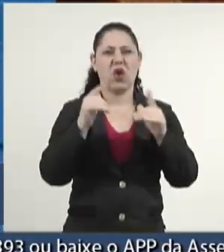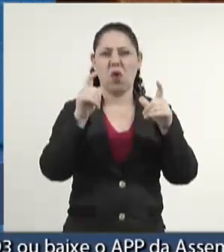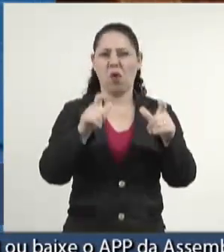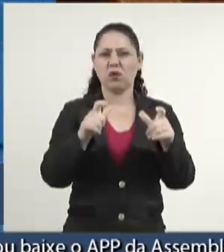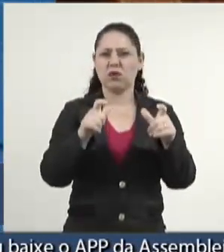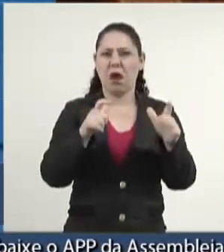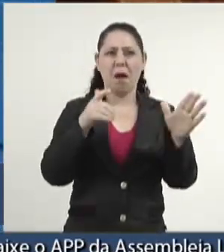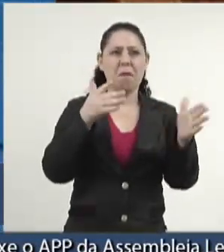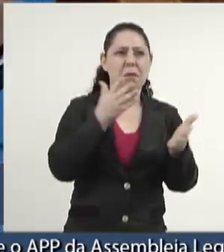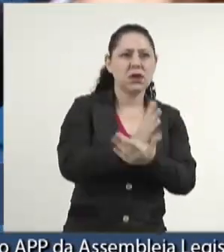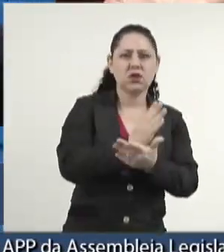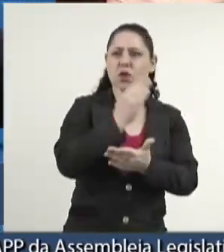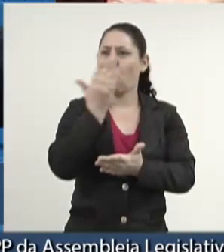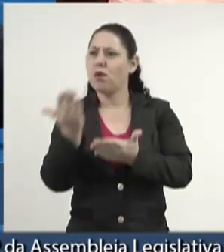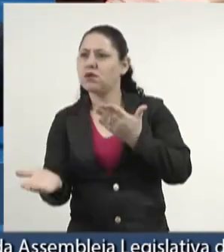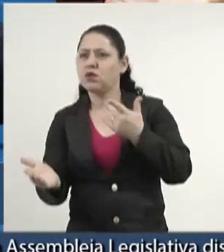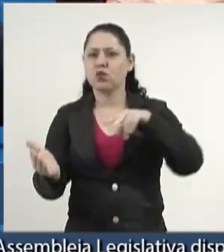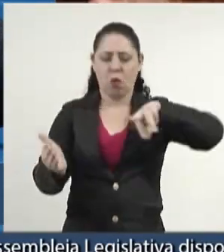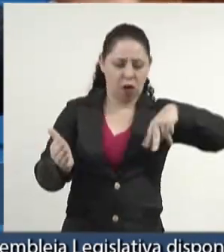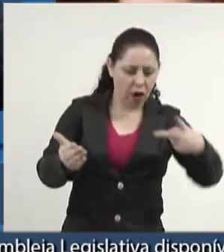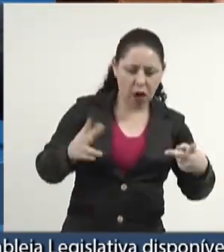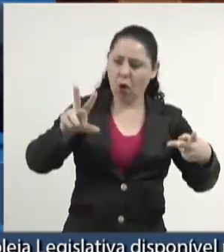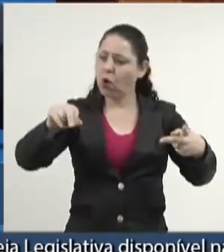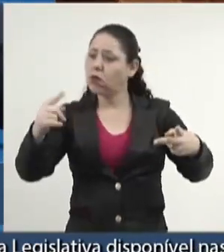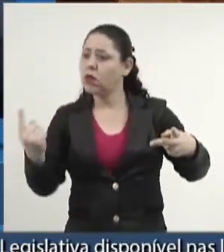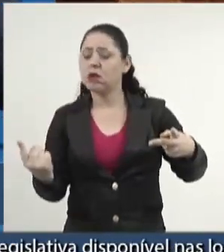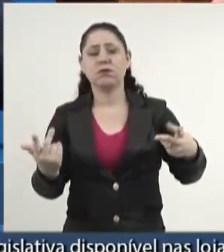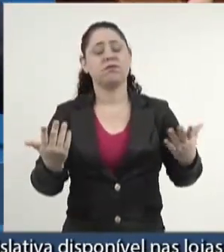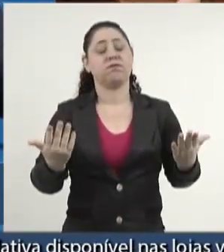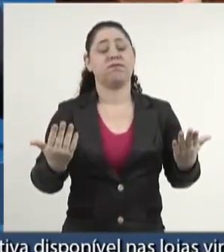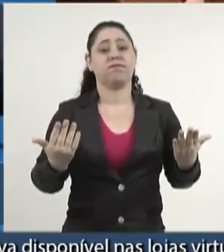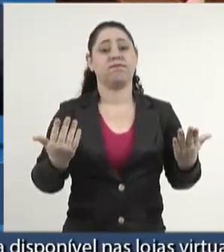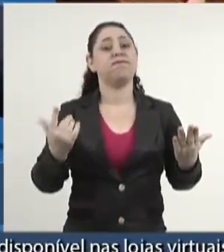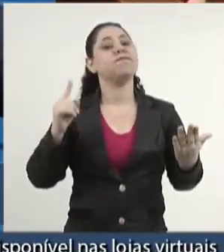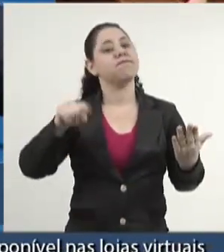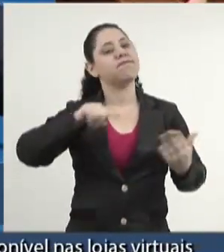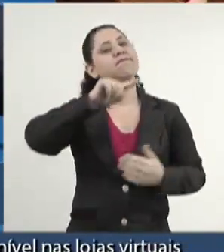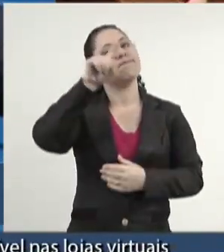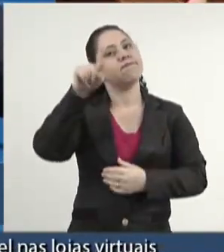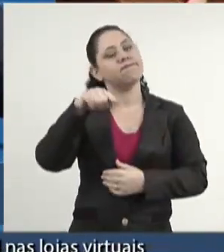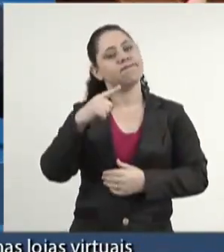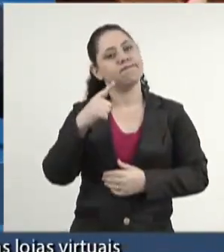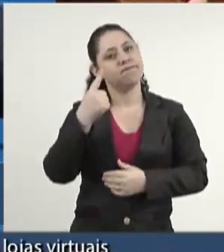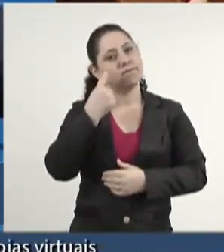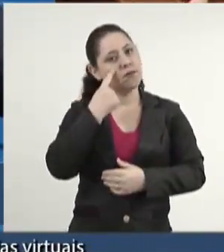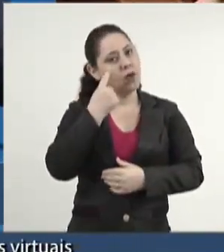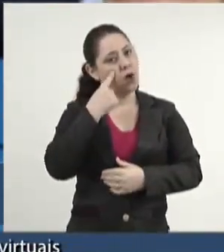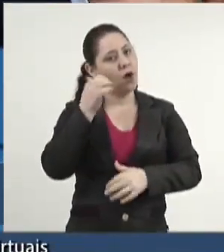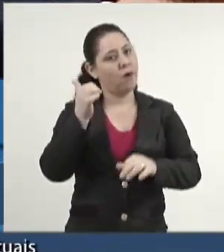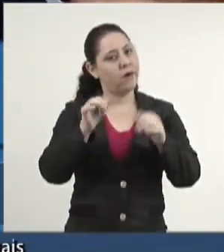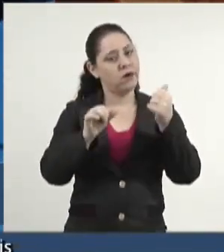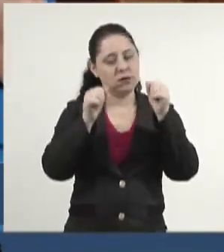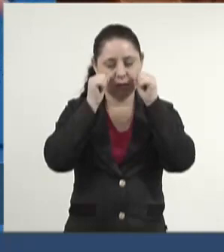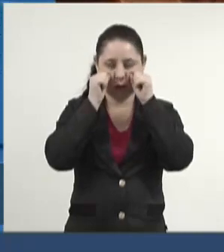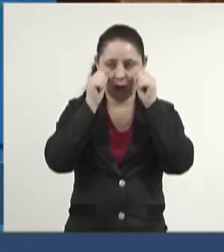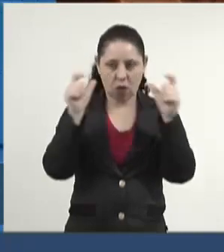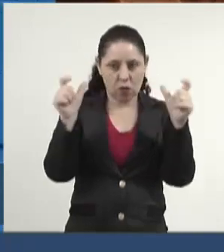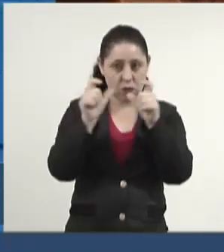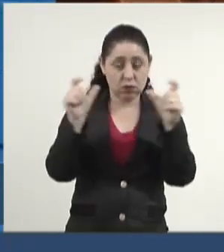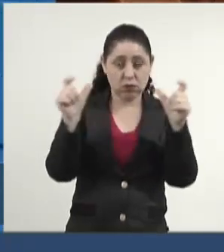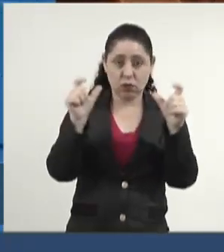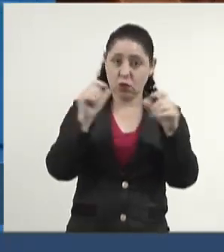outros não. Um desmaia, o outro não. Então, essa é uma questão também importante a ser observada, que todos